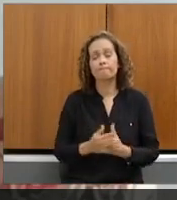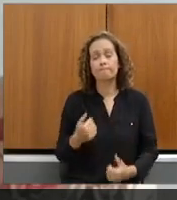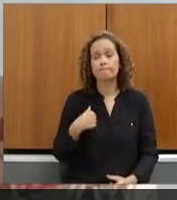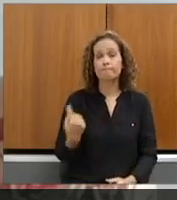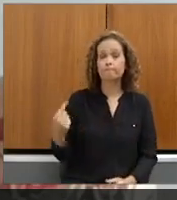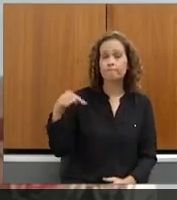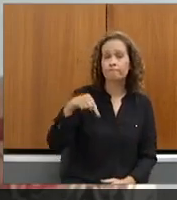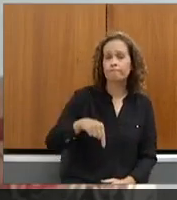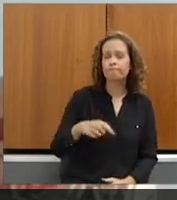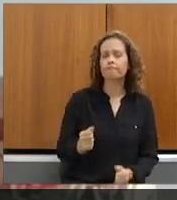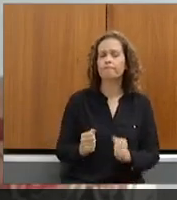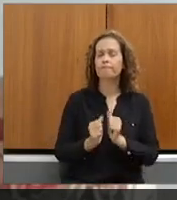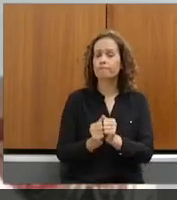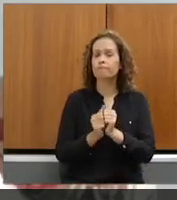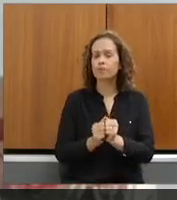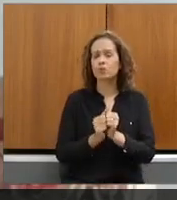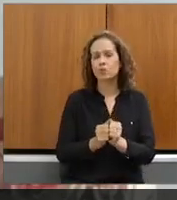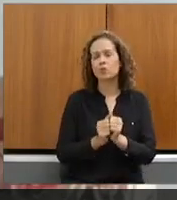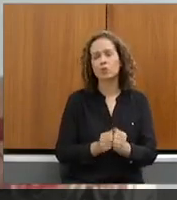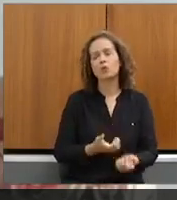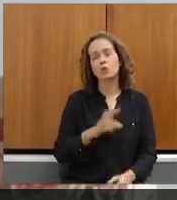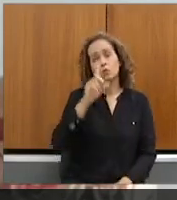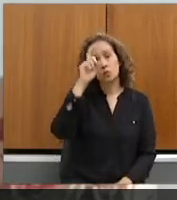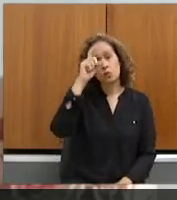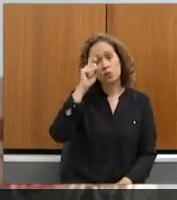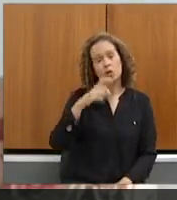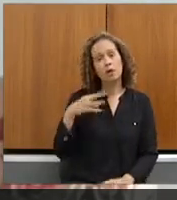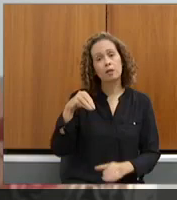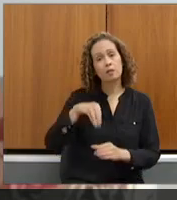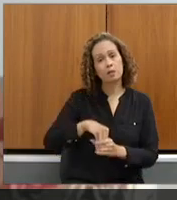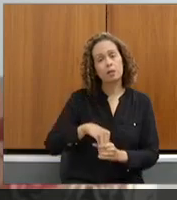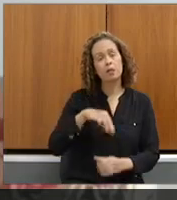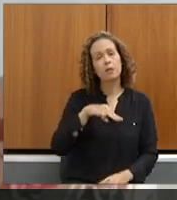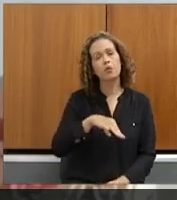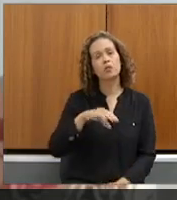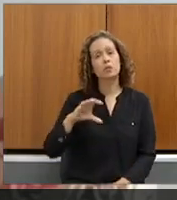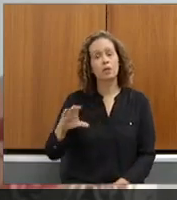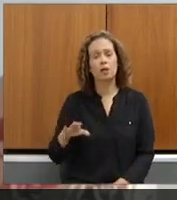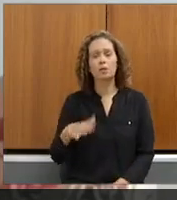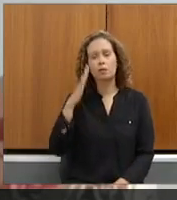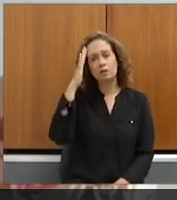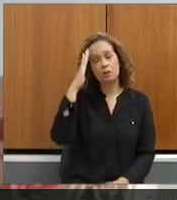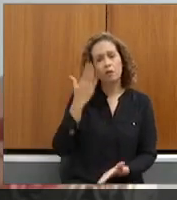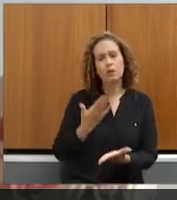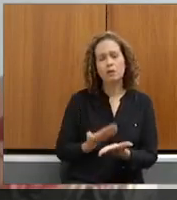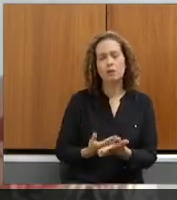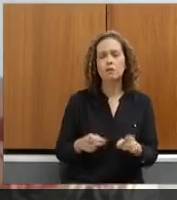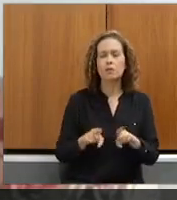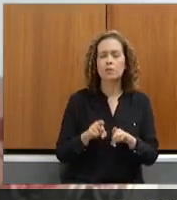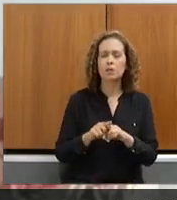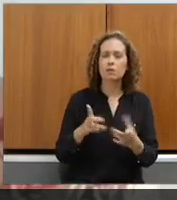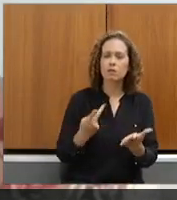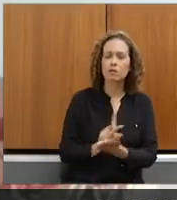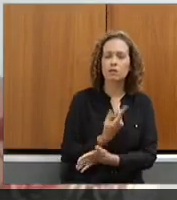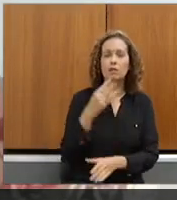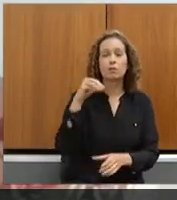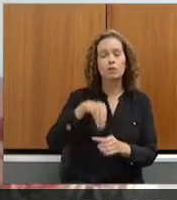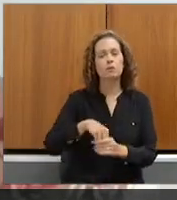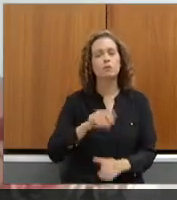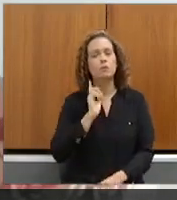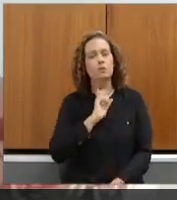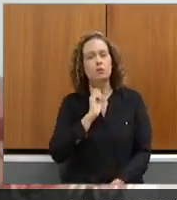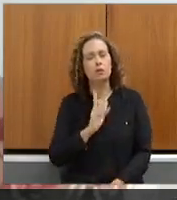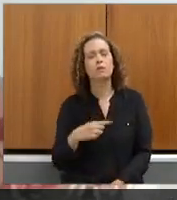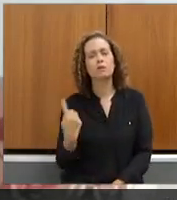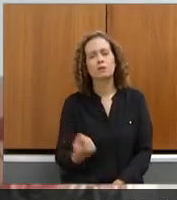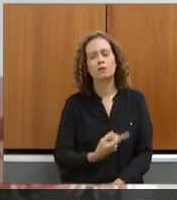mais por me solidarizar com a rede hospitalar de Montes Claros Mas eu creio que deve tá acontecendo em outras massas regiões aqui de Minas Gerais então que a gente